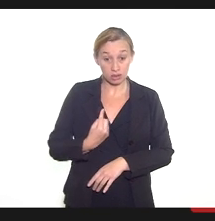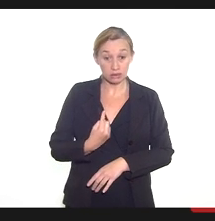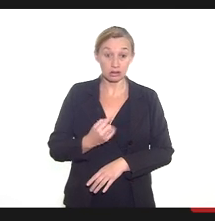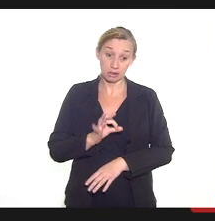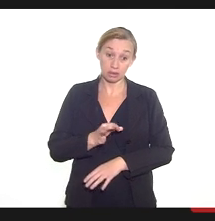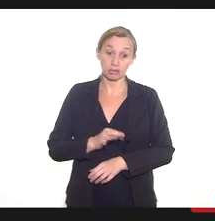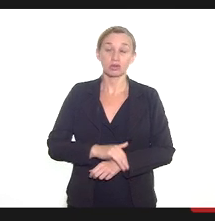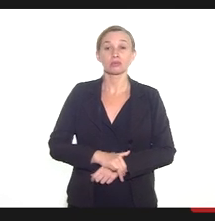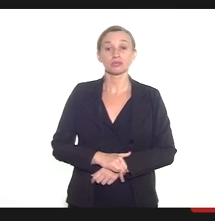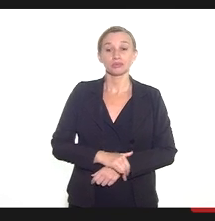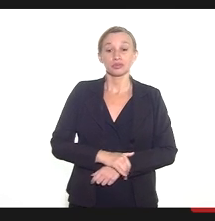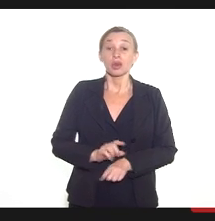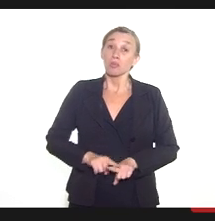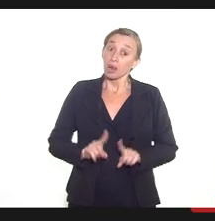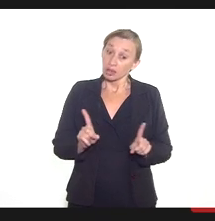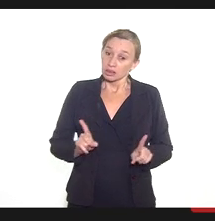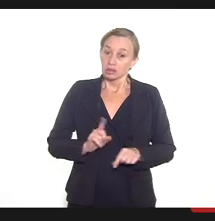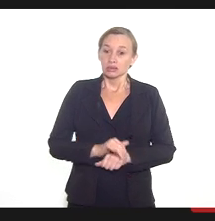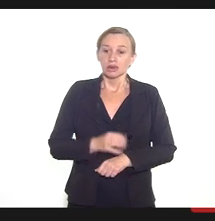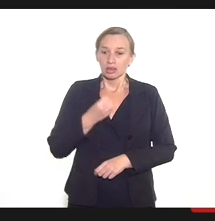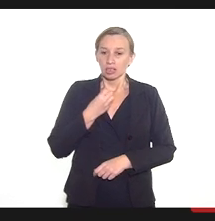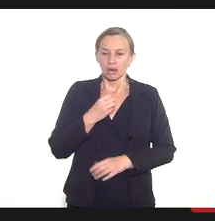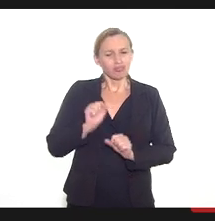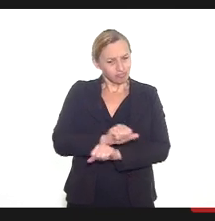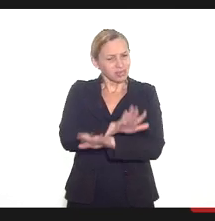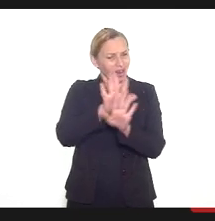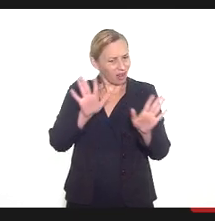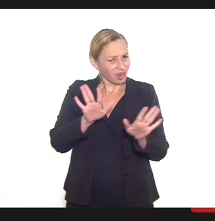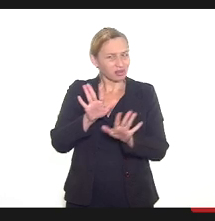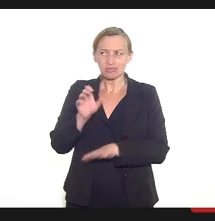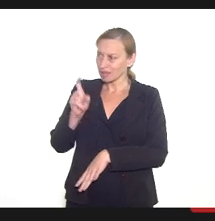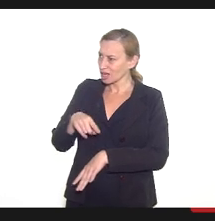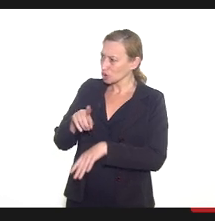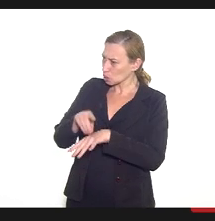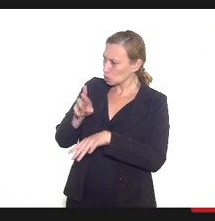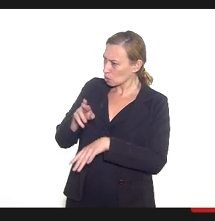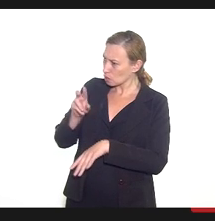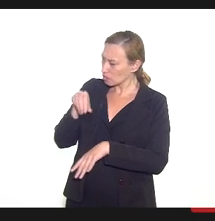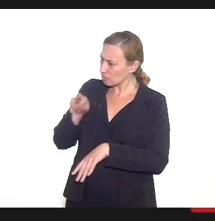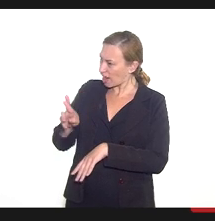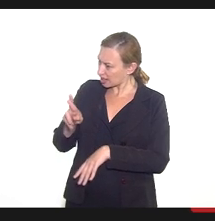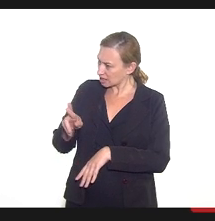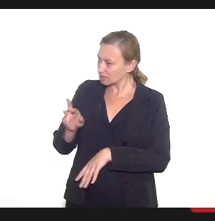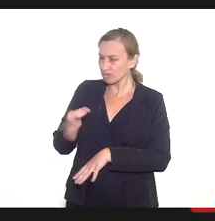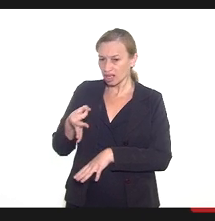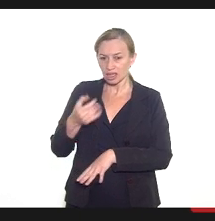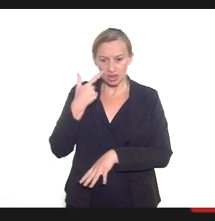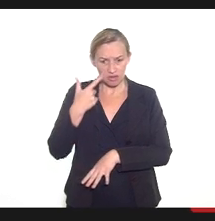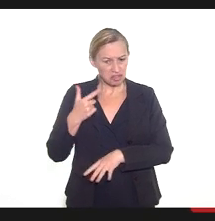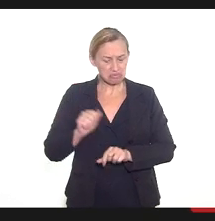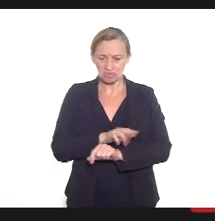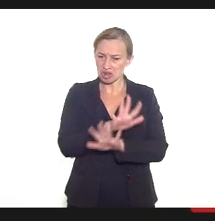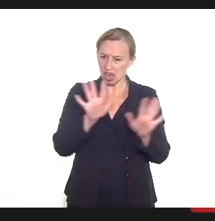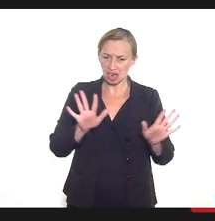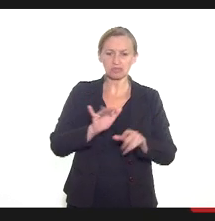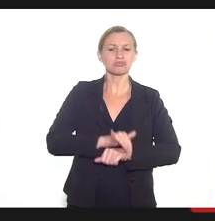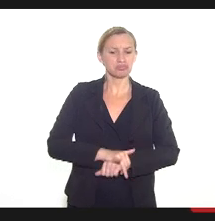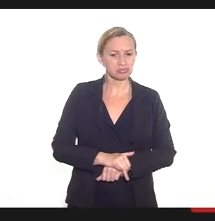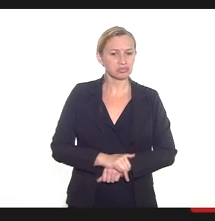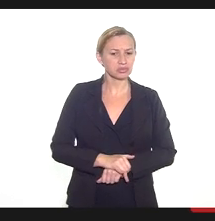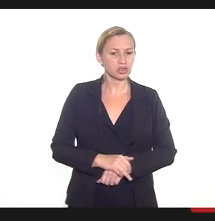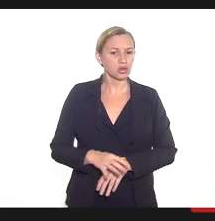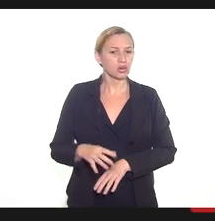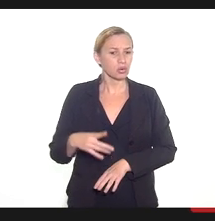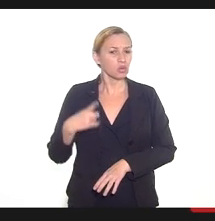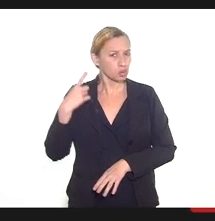internamente. Mas está muito claro, né, doutor Wagner? Está muito claro o vídeo. Eu acho que o som